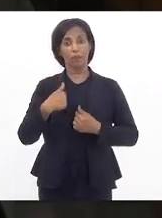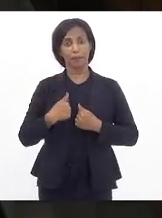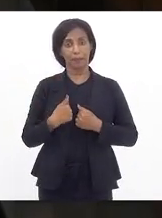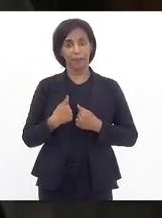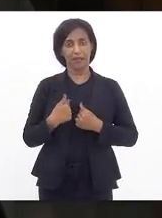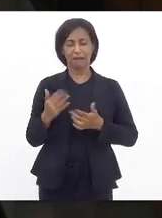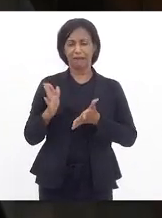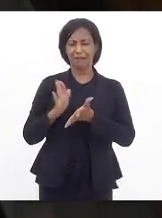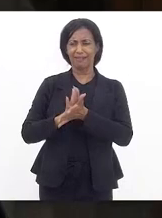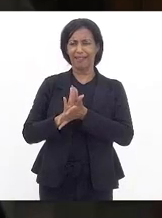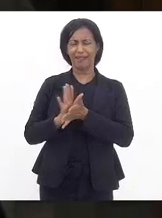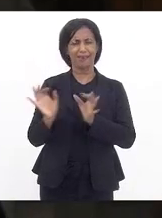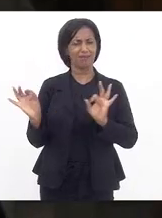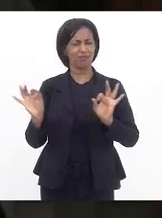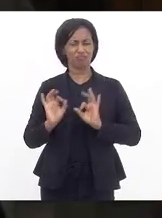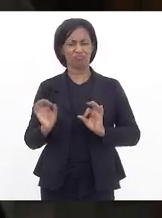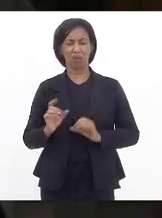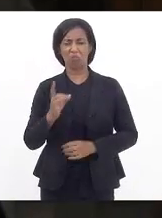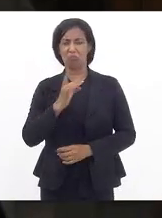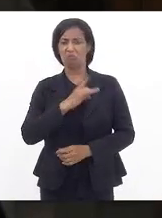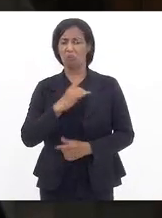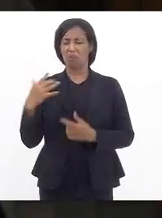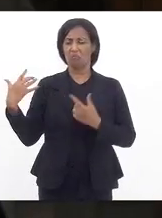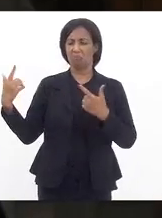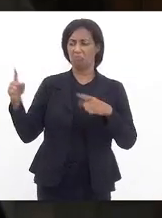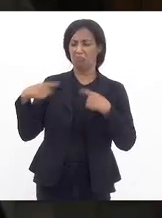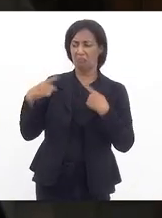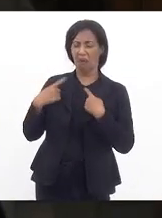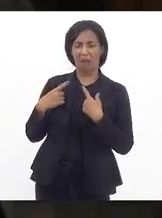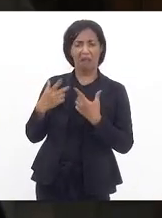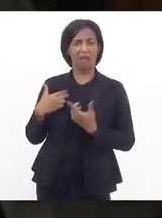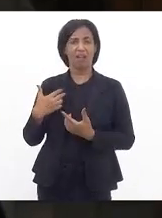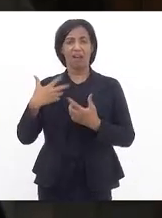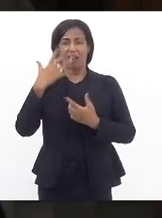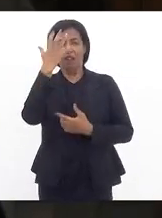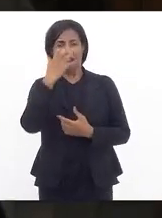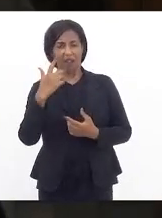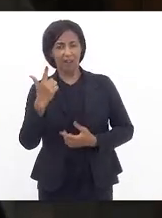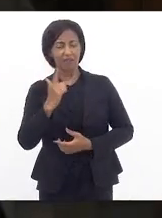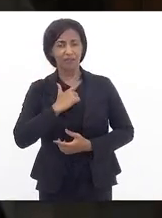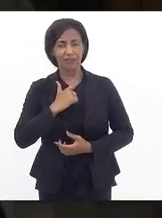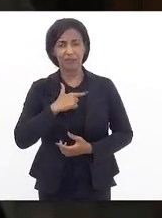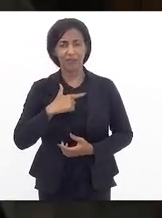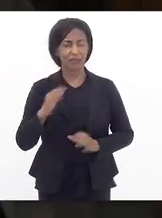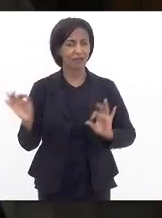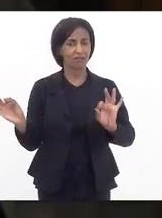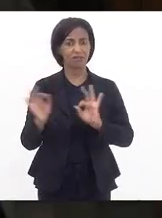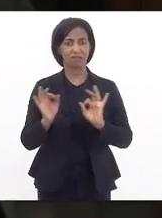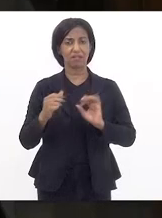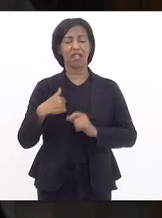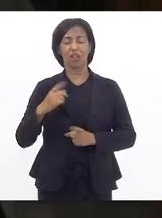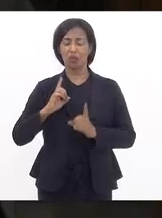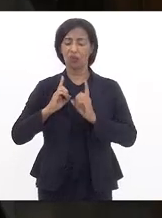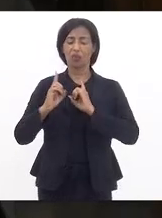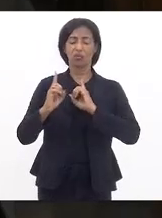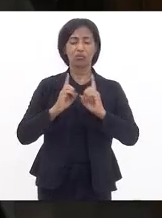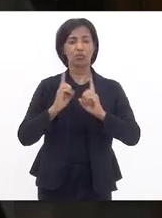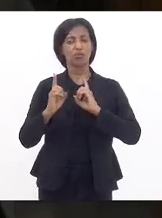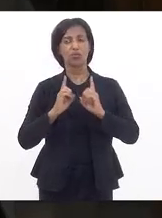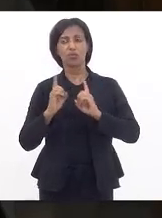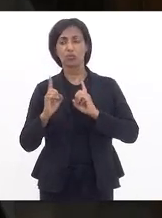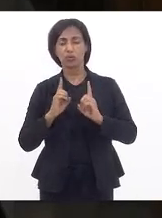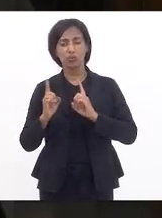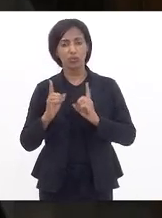conferiu nada nem ninguém não tenho medo de ameaça não tenho medo de cara feia portanto vou discutir